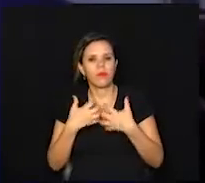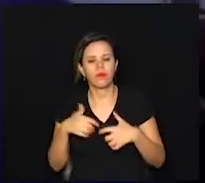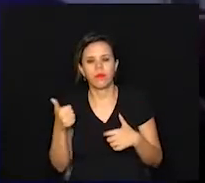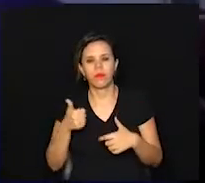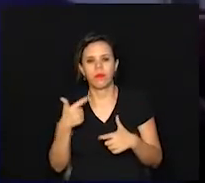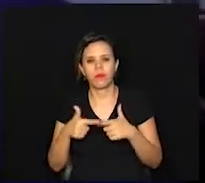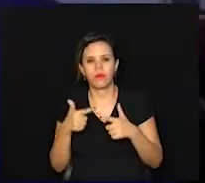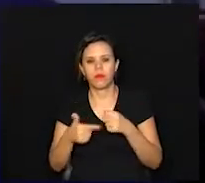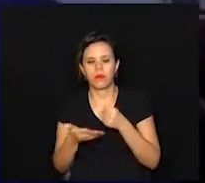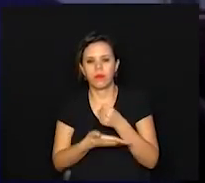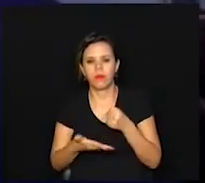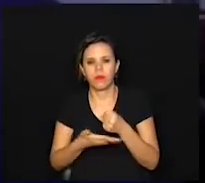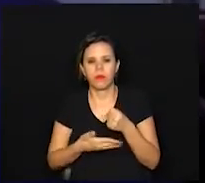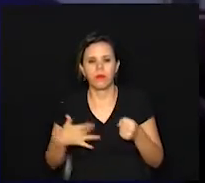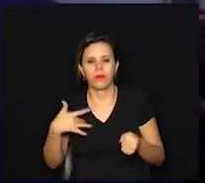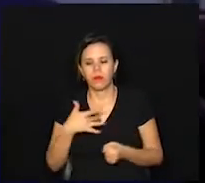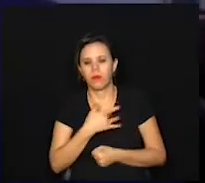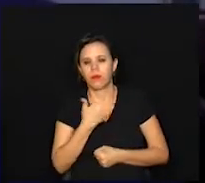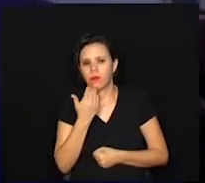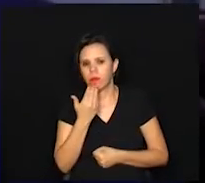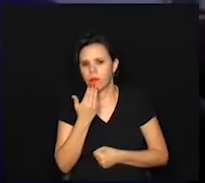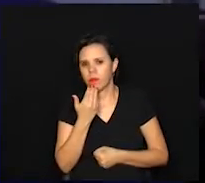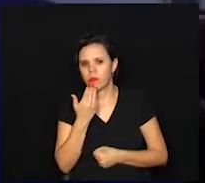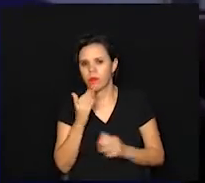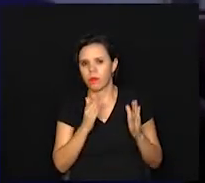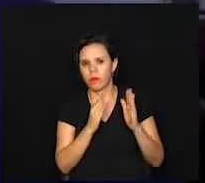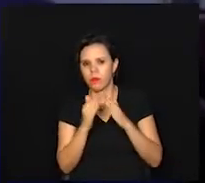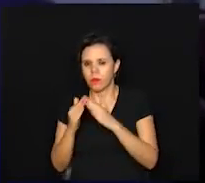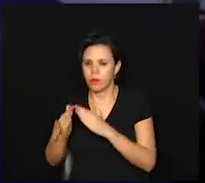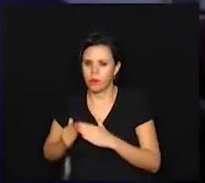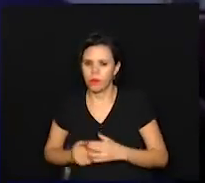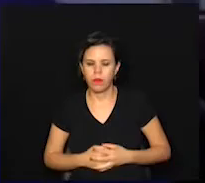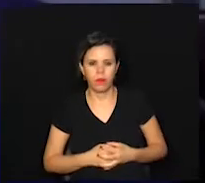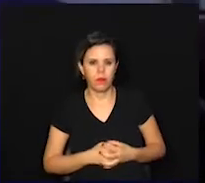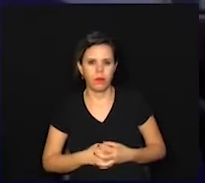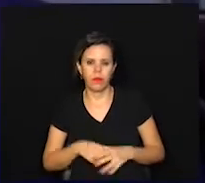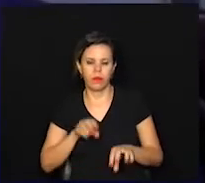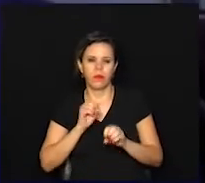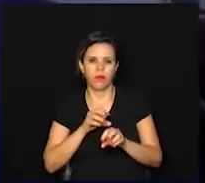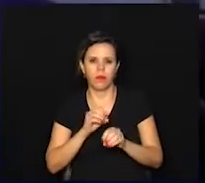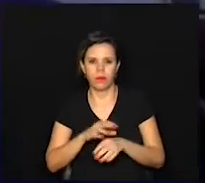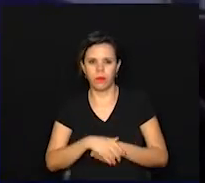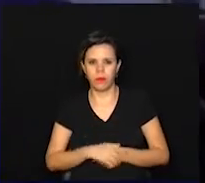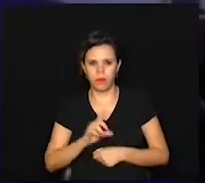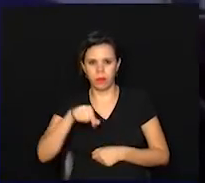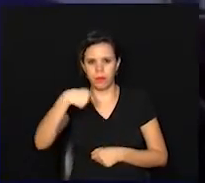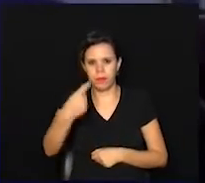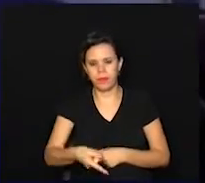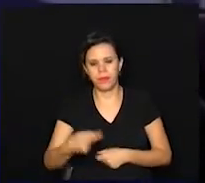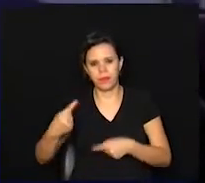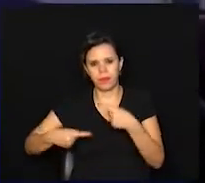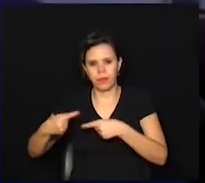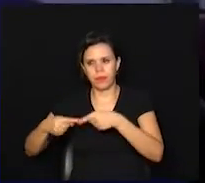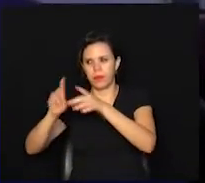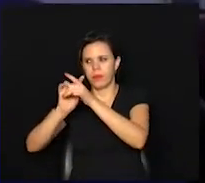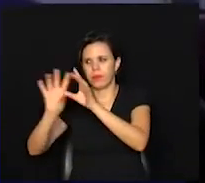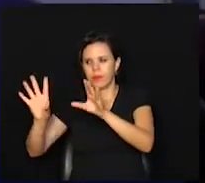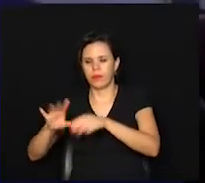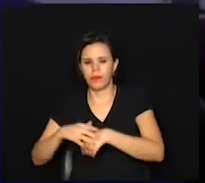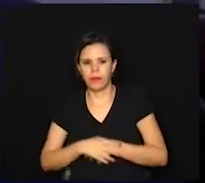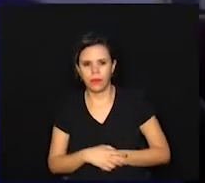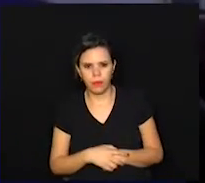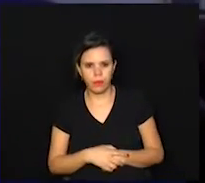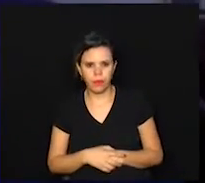condições básicas, saúde, alimentação, moradia, educação, escambau. Depois a gente vai discutir liberdade,